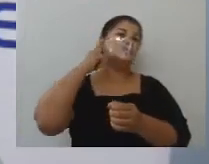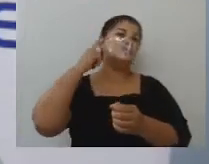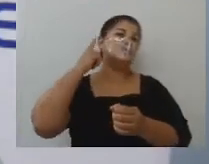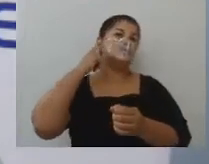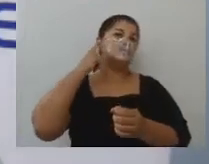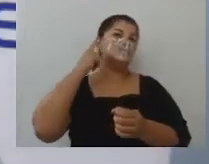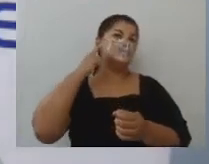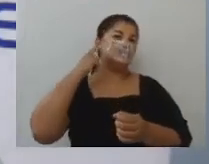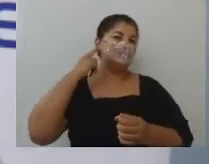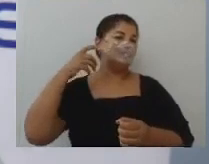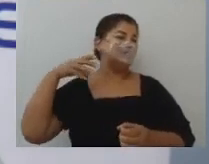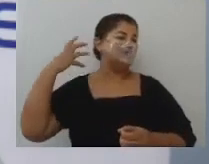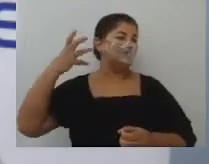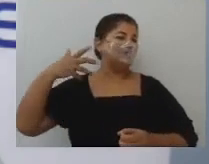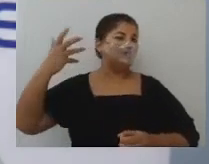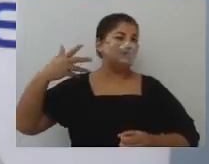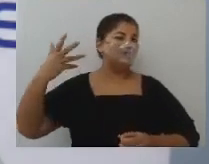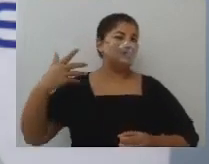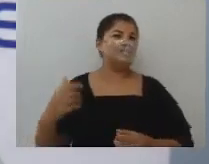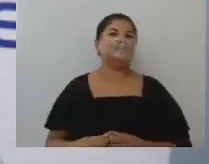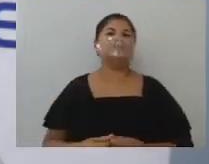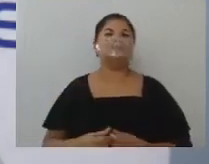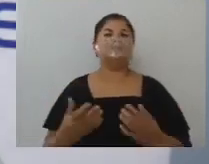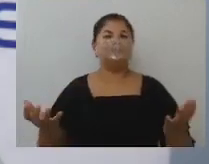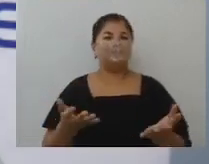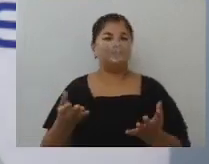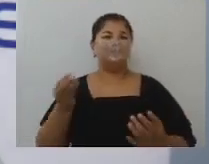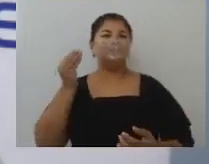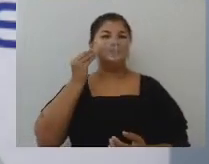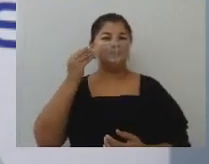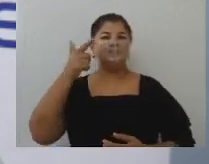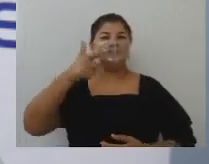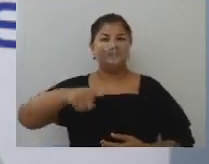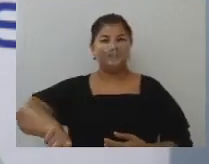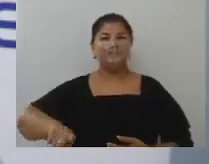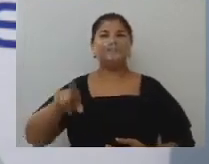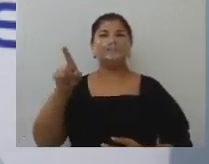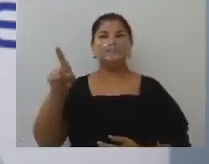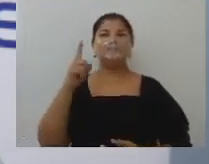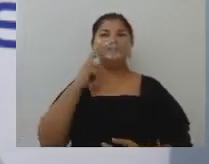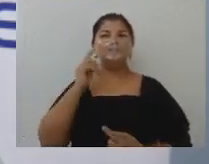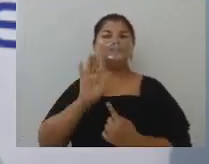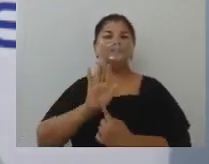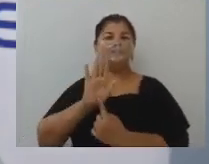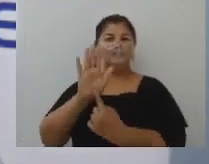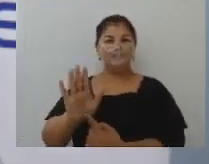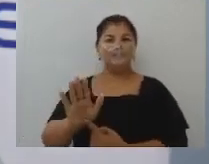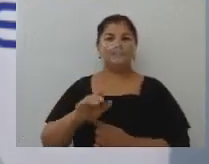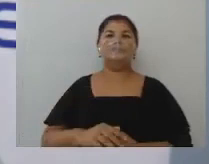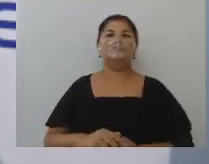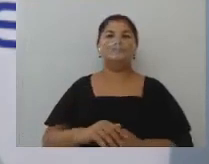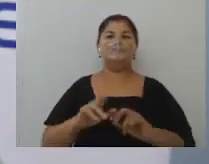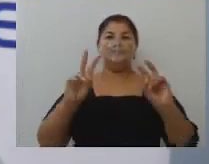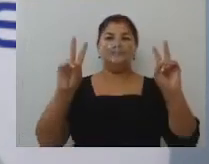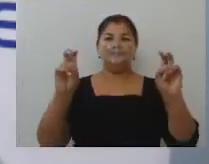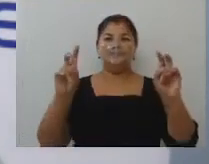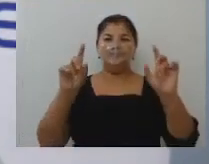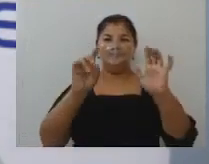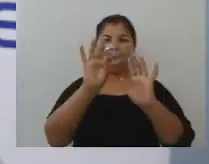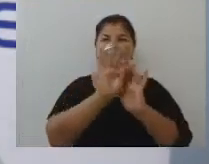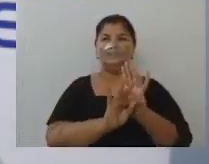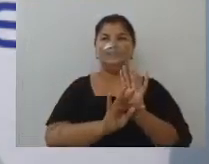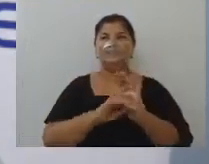para vocês. Vamos testar o conhecimento? Mais uma vez, dá uma olhada nessa questão. Vê se